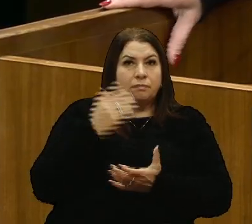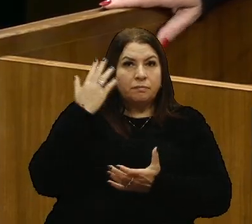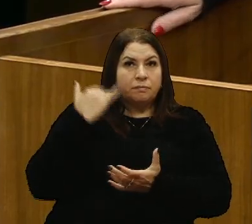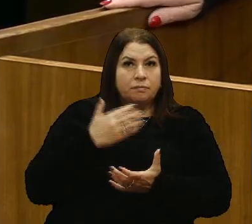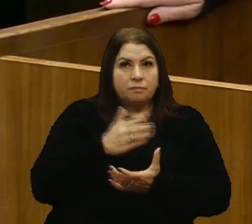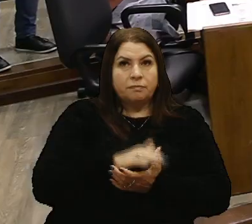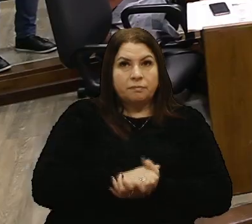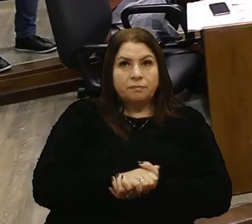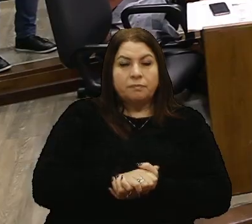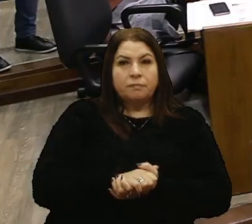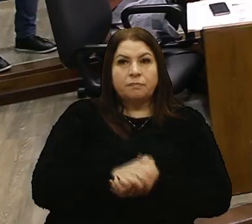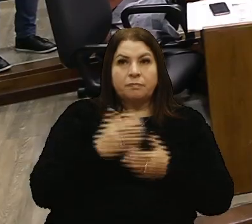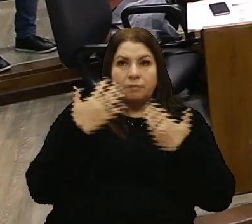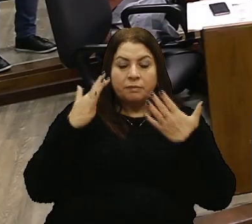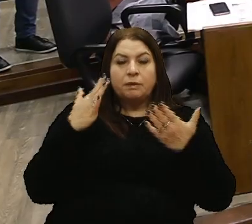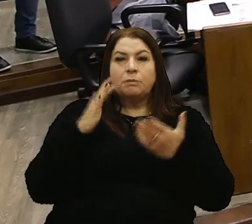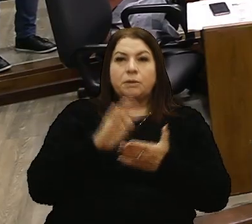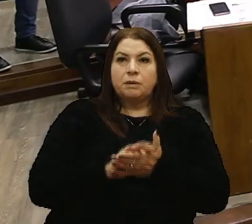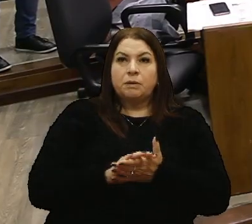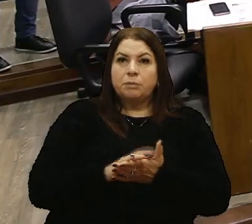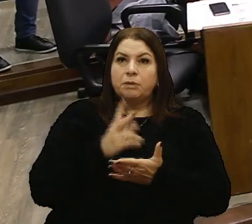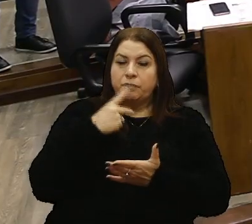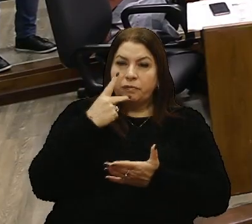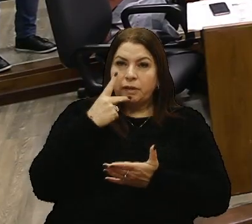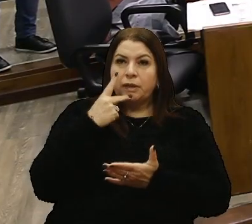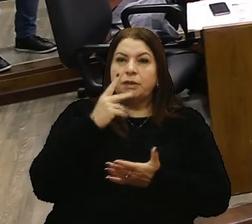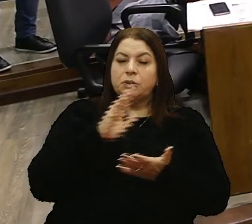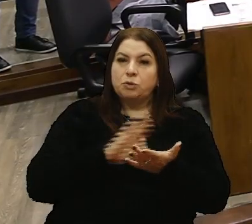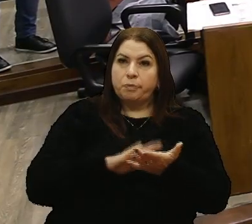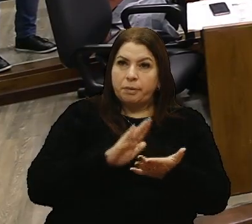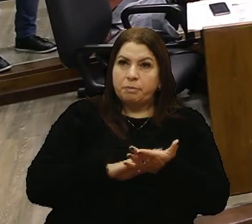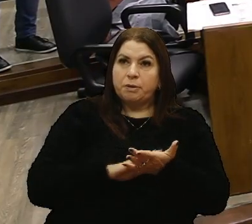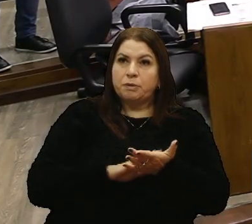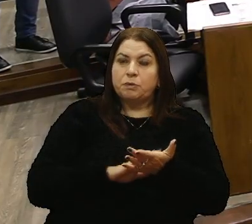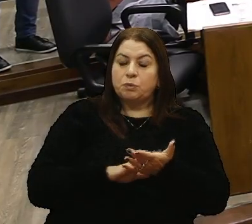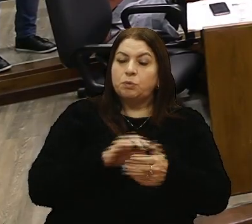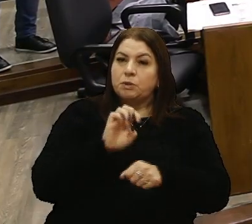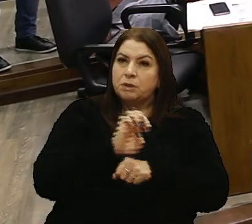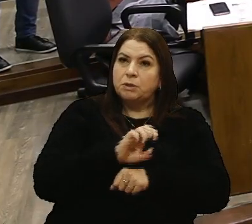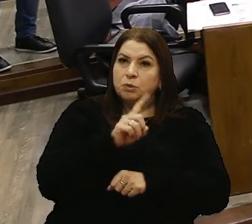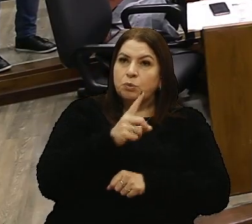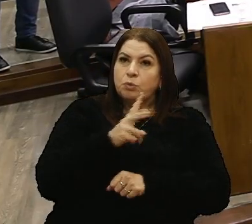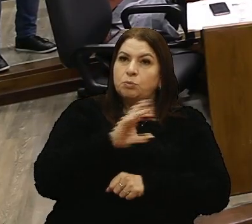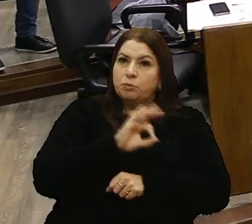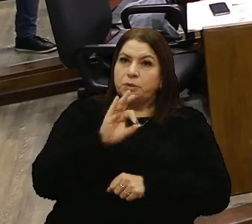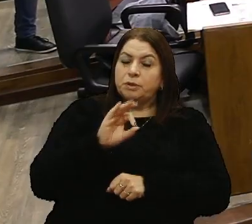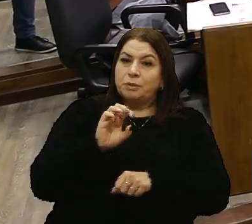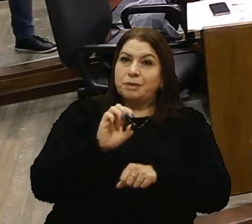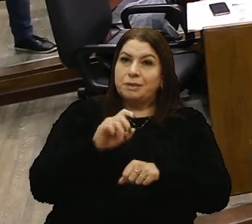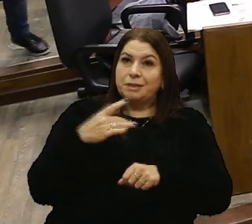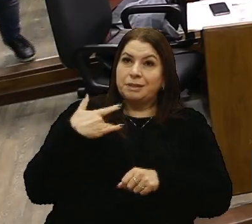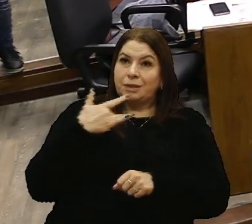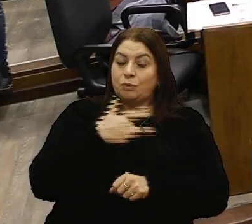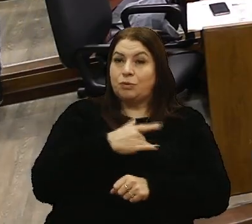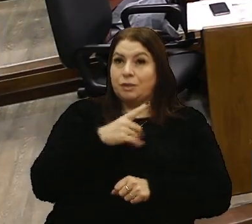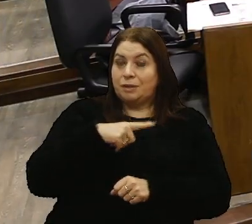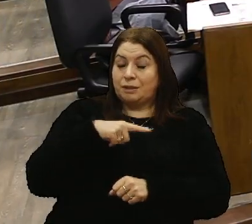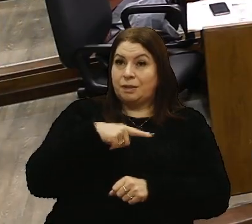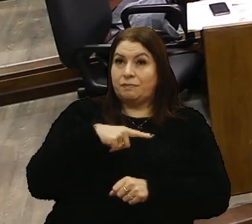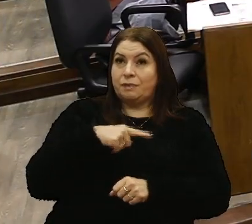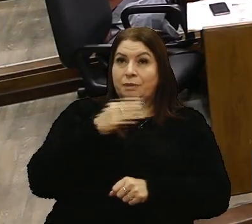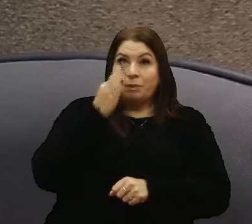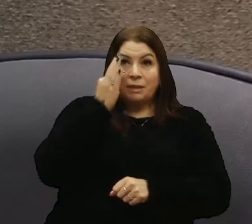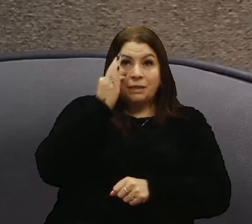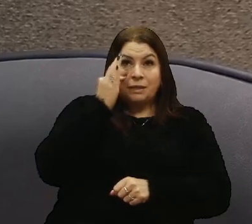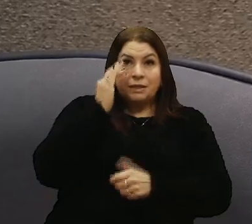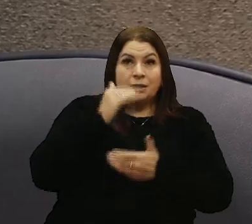Daiane. Parabéns, né, pela questão de ser cobrada a questão do Estado, os 12% da saúde, mas aqui a gente teve a presença do